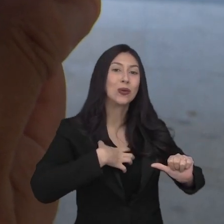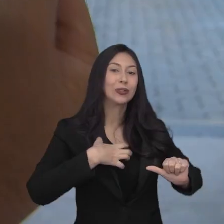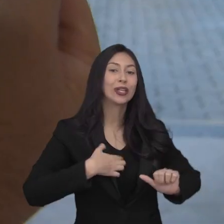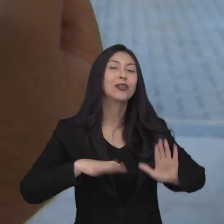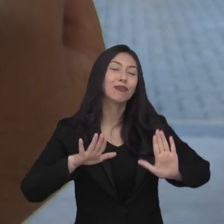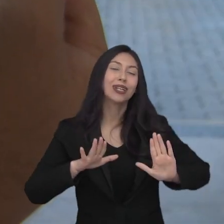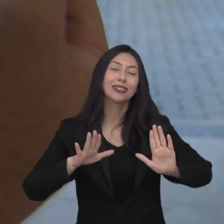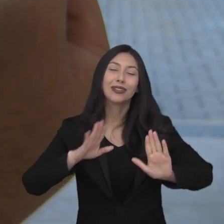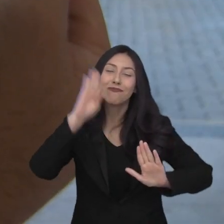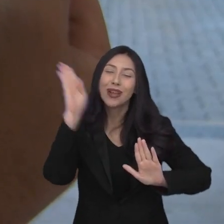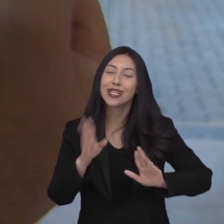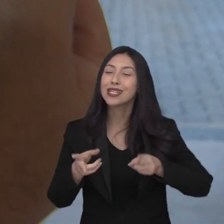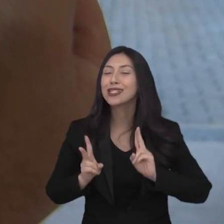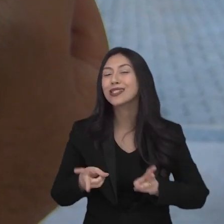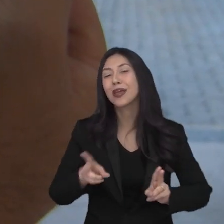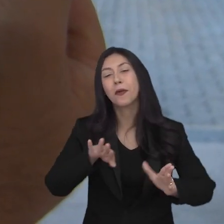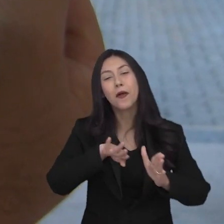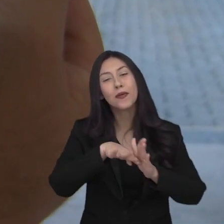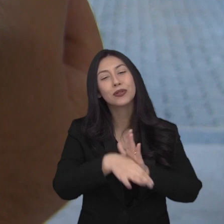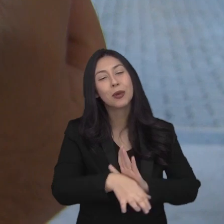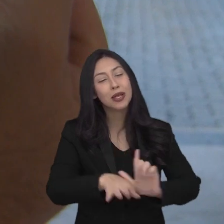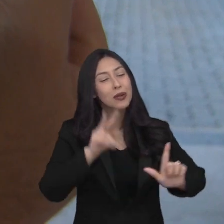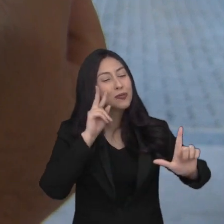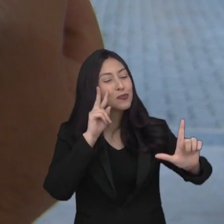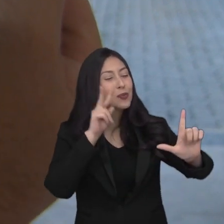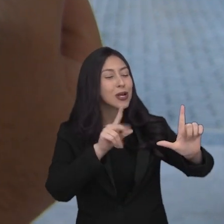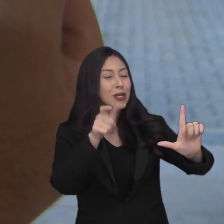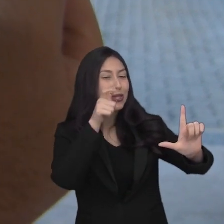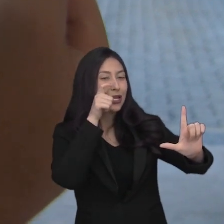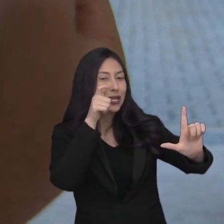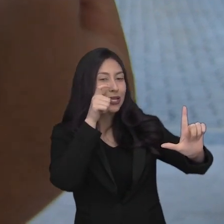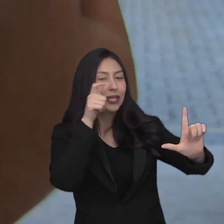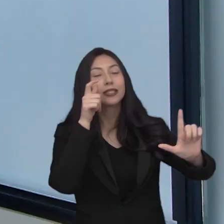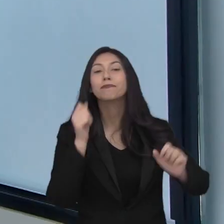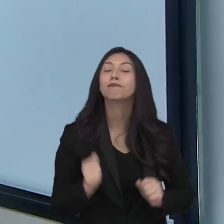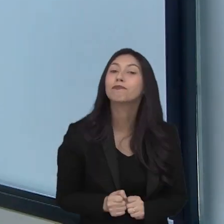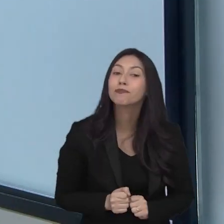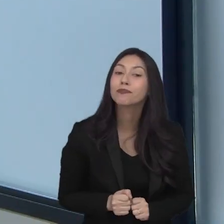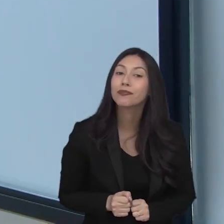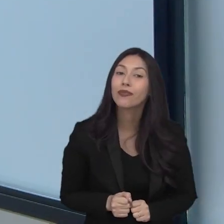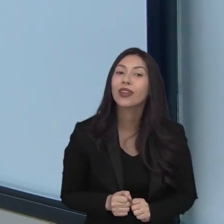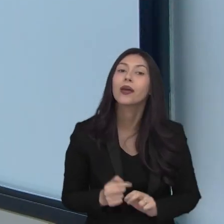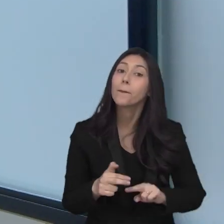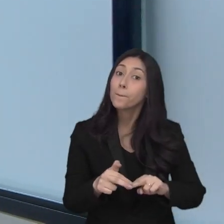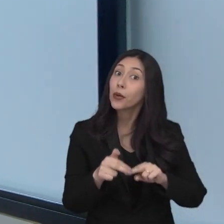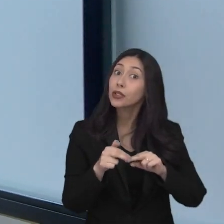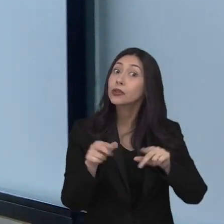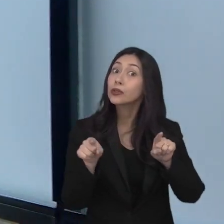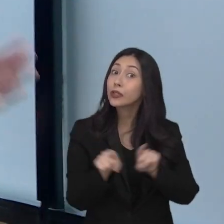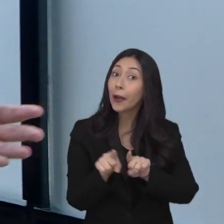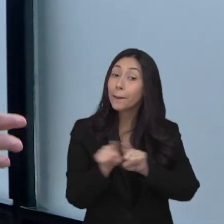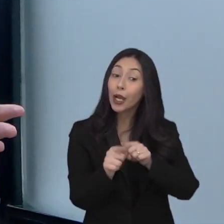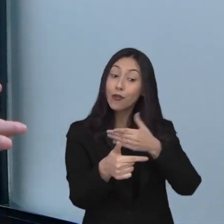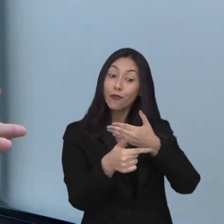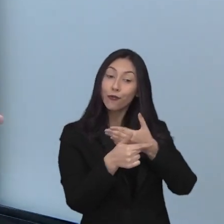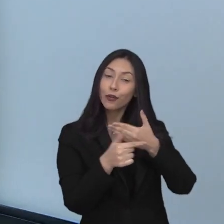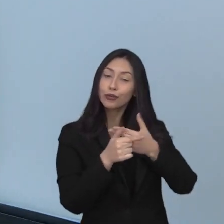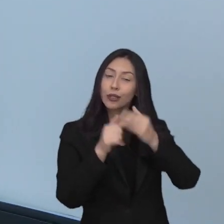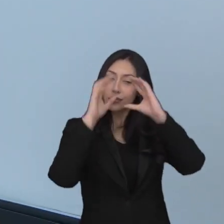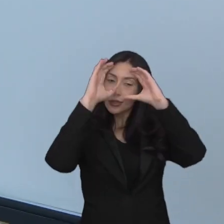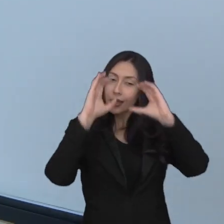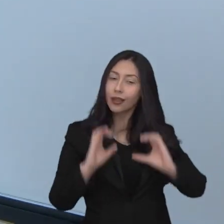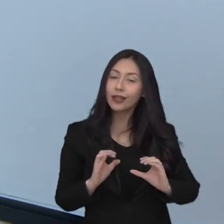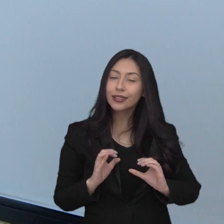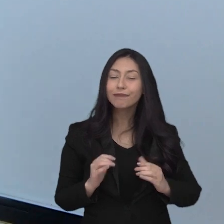TV, mas não o hábito dos brasileiros de consumir conteúdo pela televisão. E por que não a televisão também exercer um papel